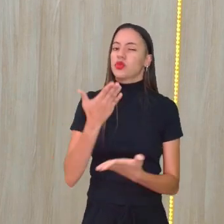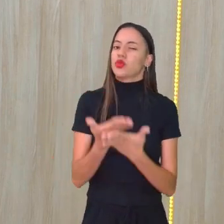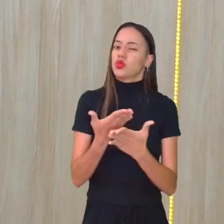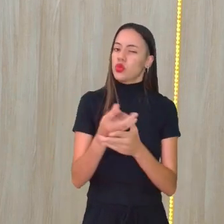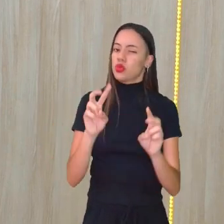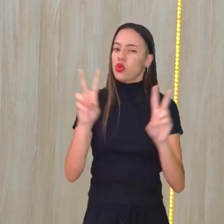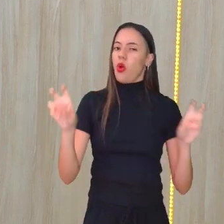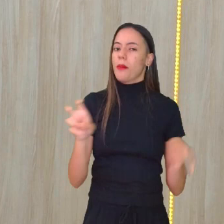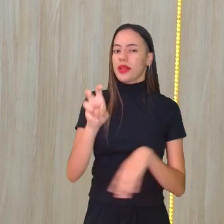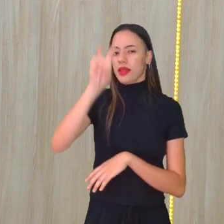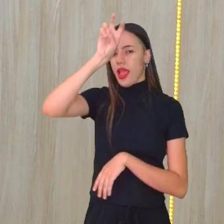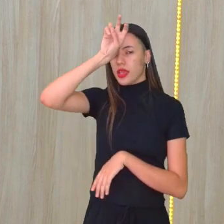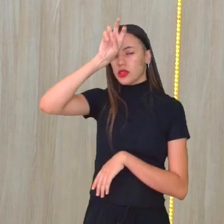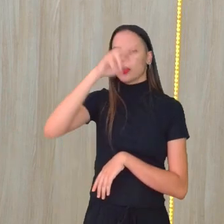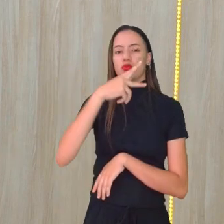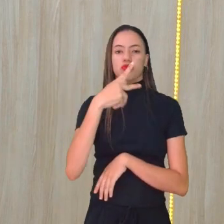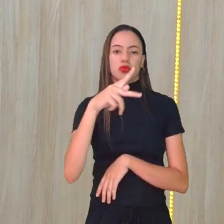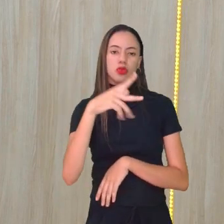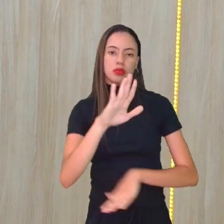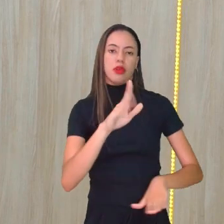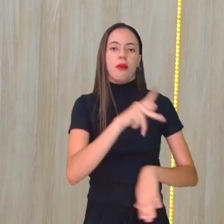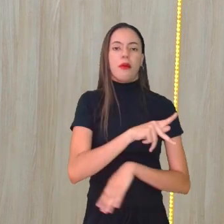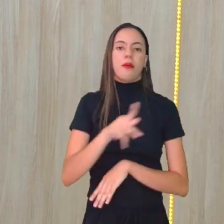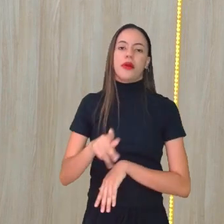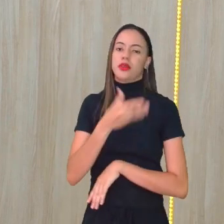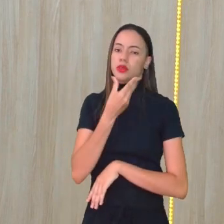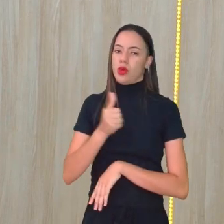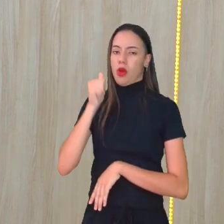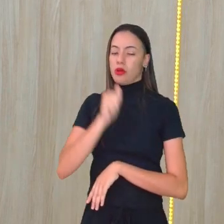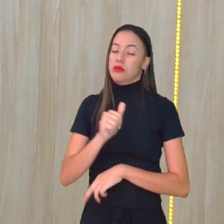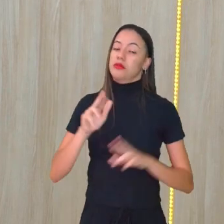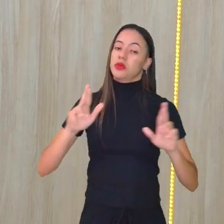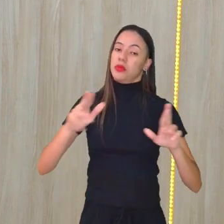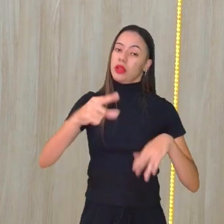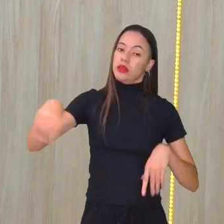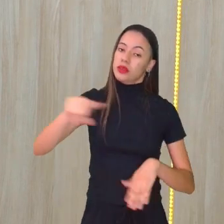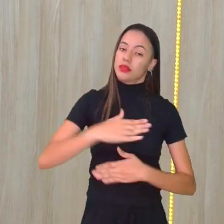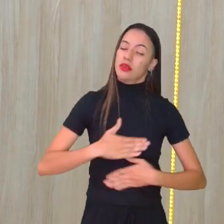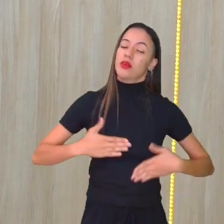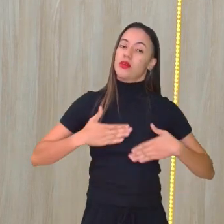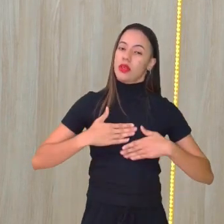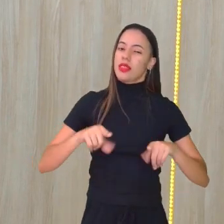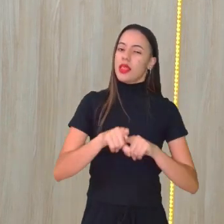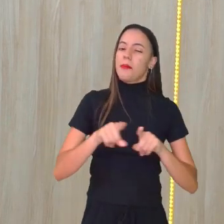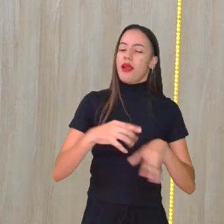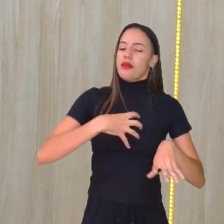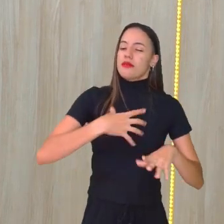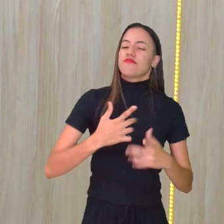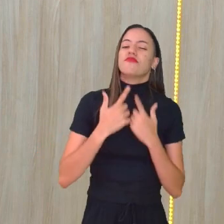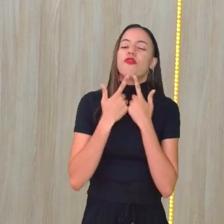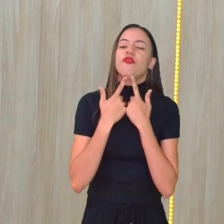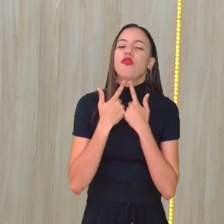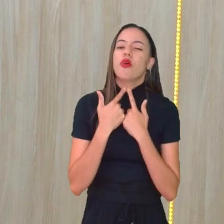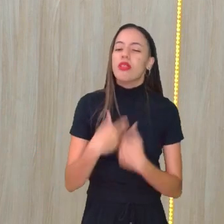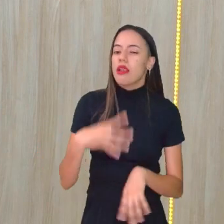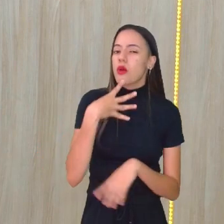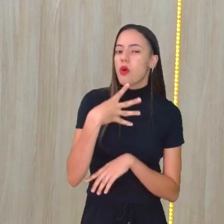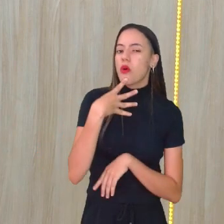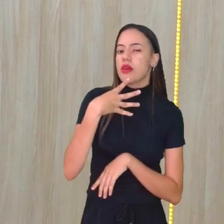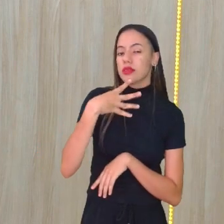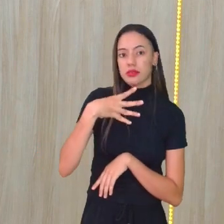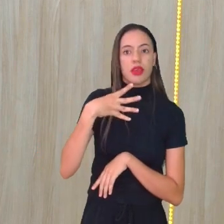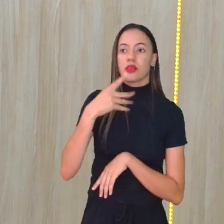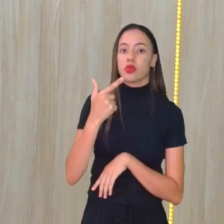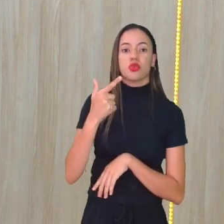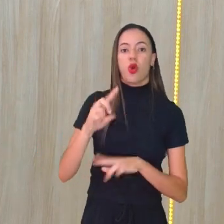sobre o Egito, né, com seus professores e professoras. Espero que tenham gostado, que tenham tomado gosto aí para conhecer sobre